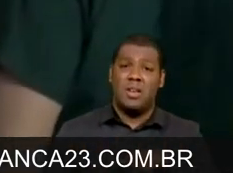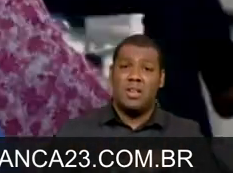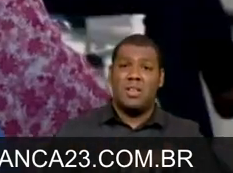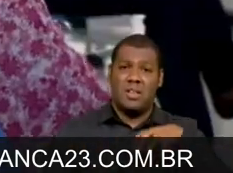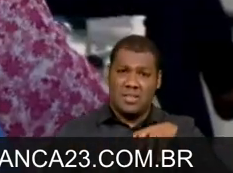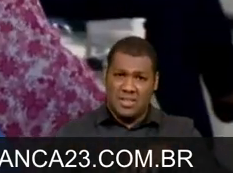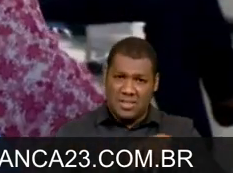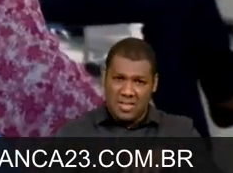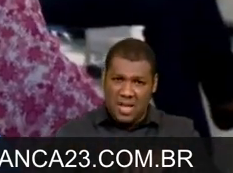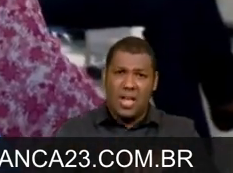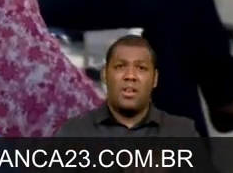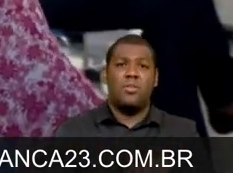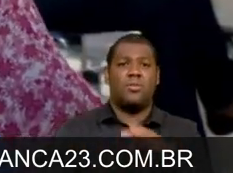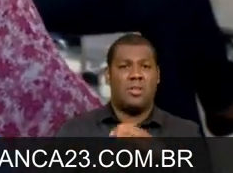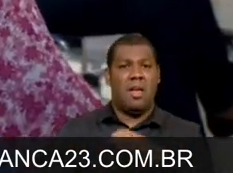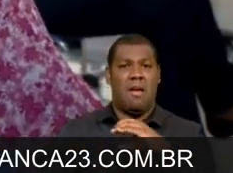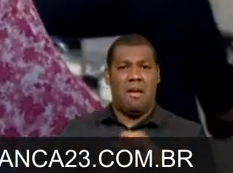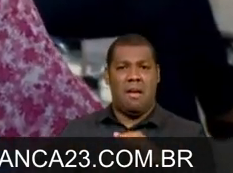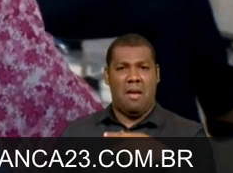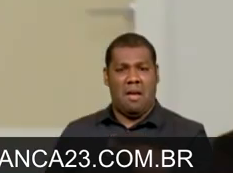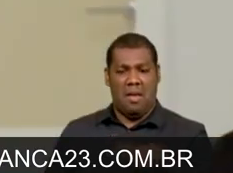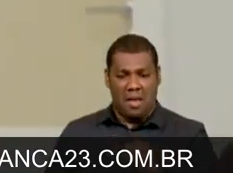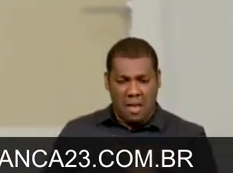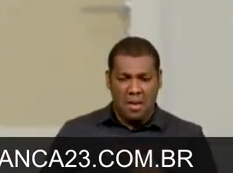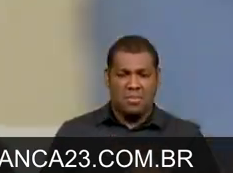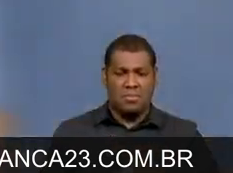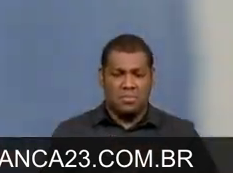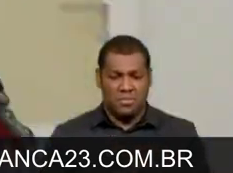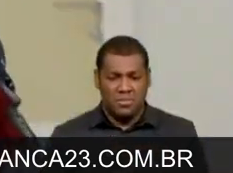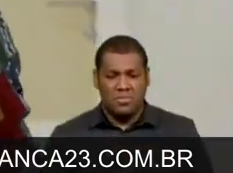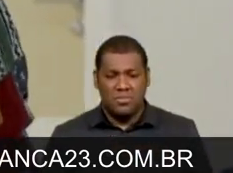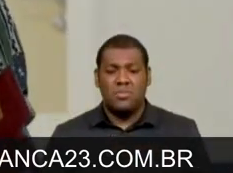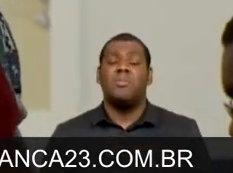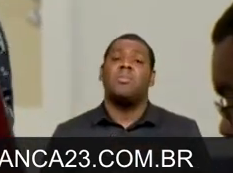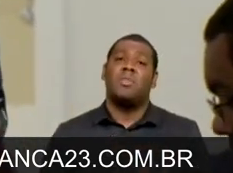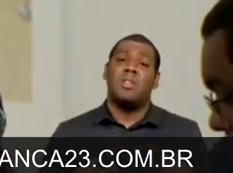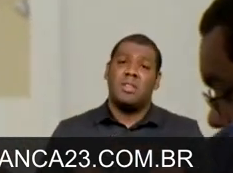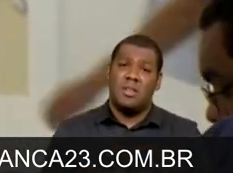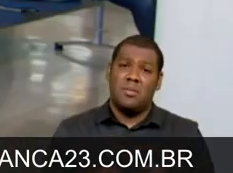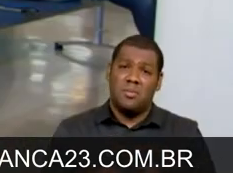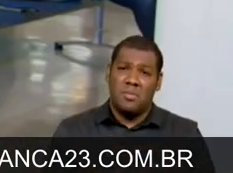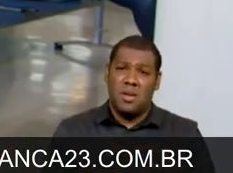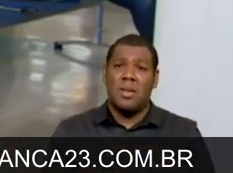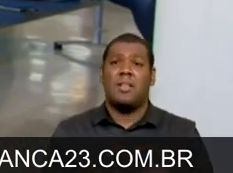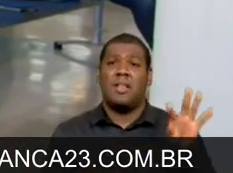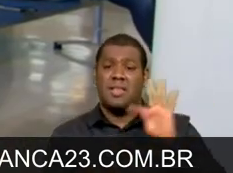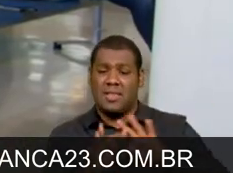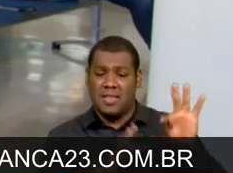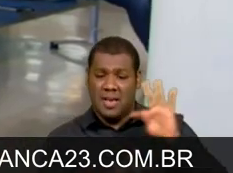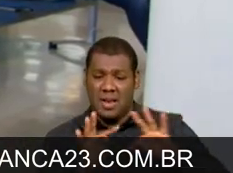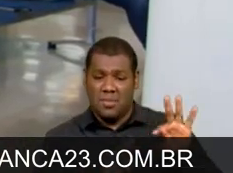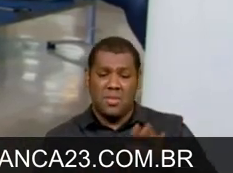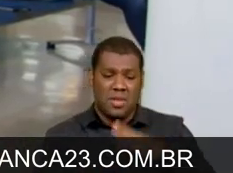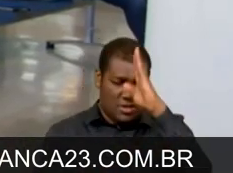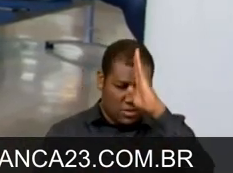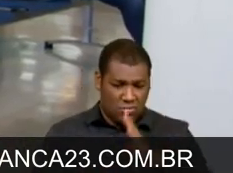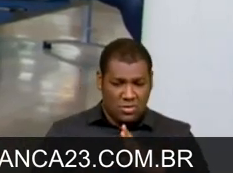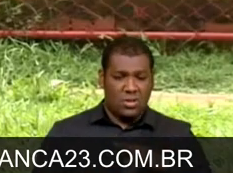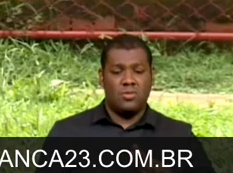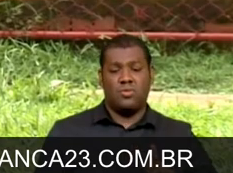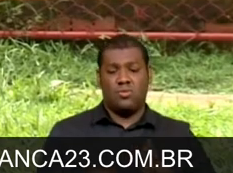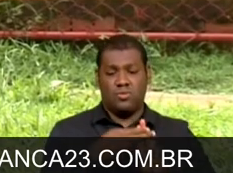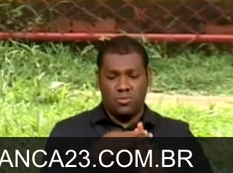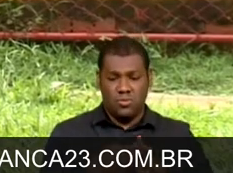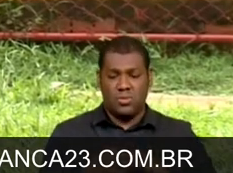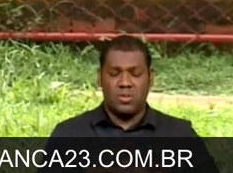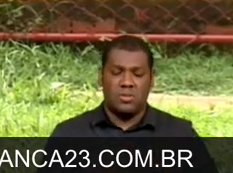atenção psicossocial, unidades de acolhimento e serviços especializados em mais de 1.900 municípios.